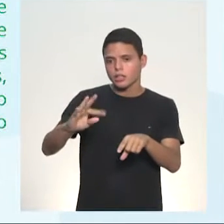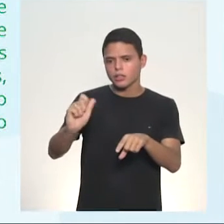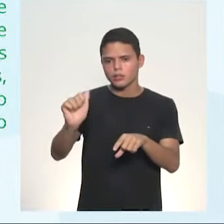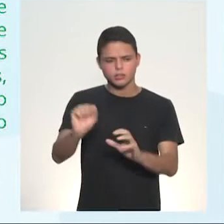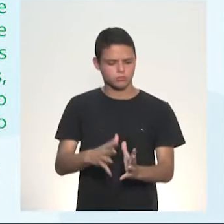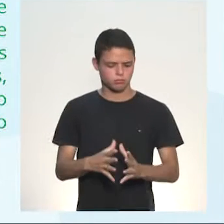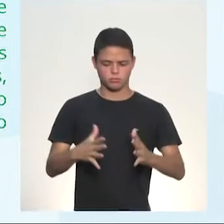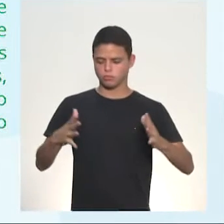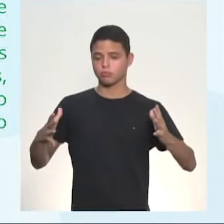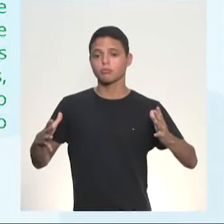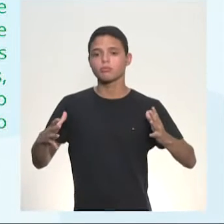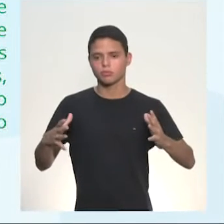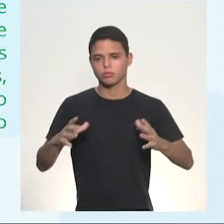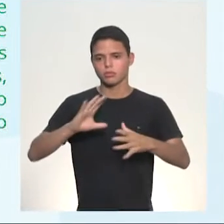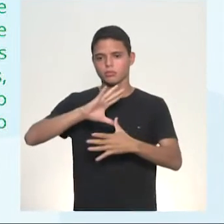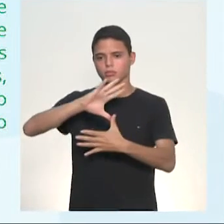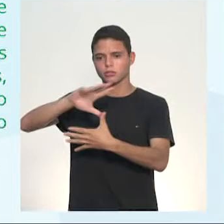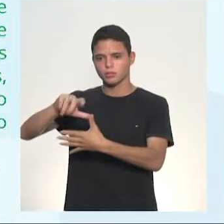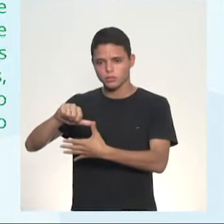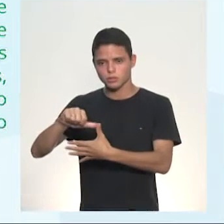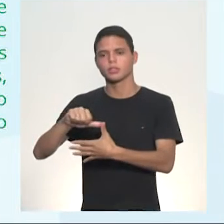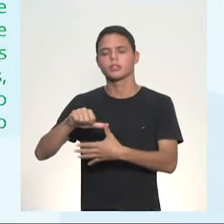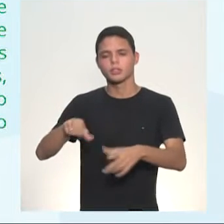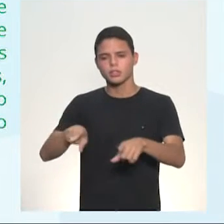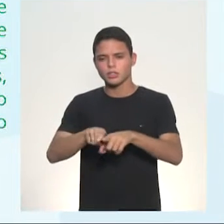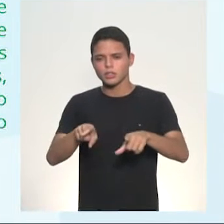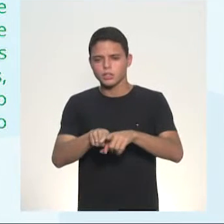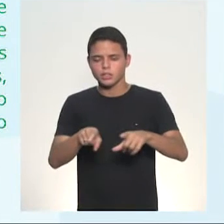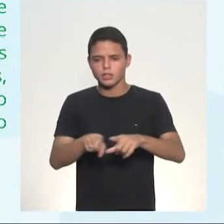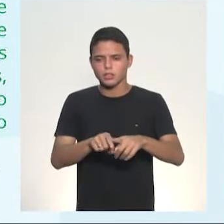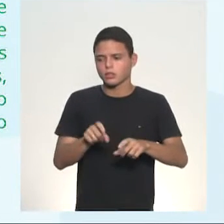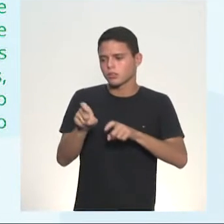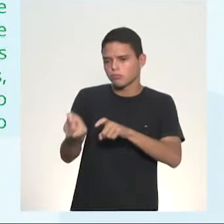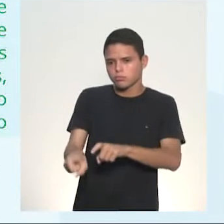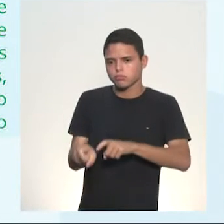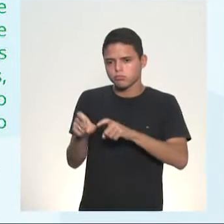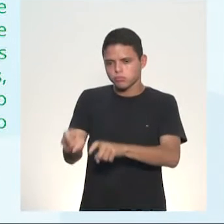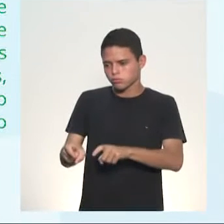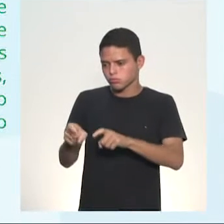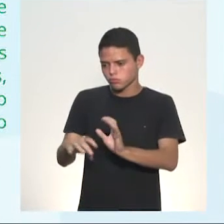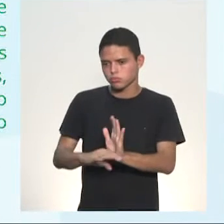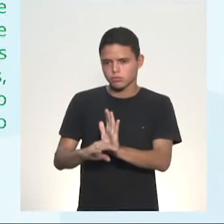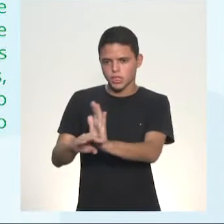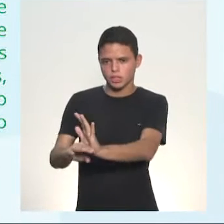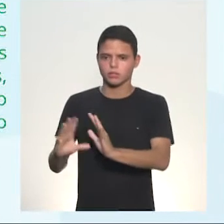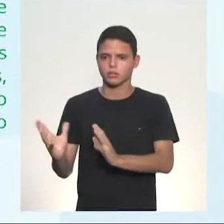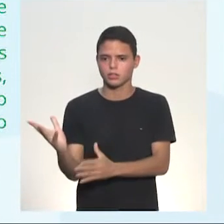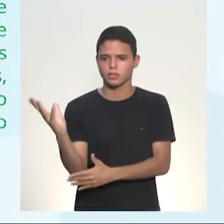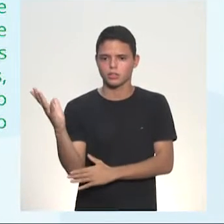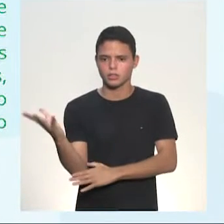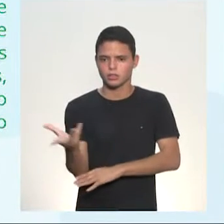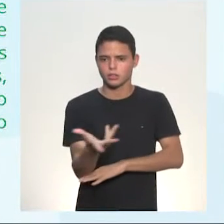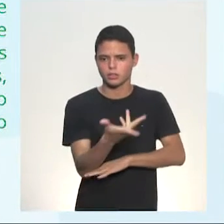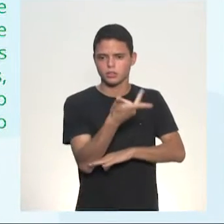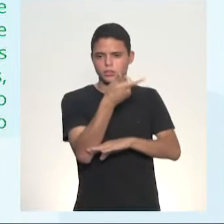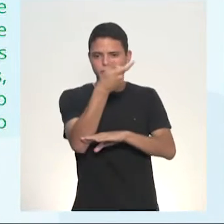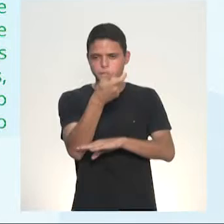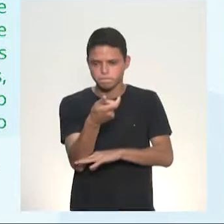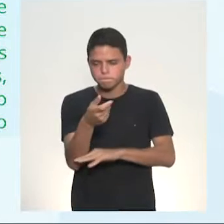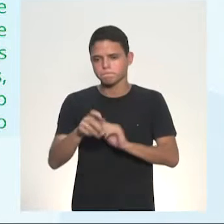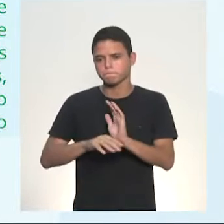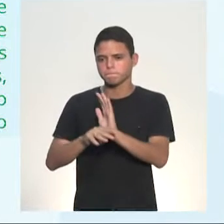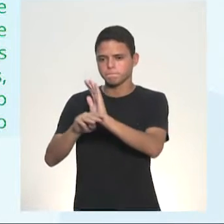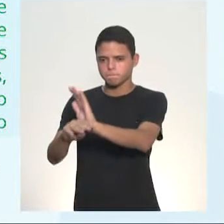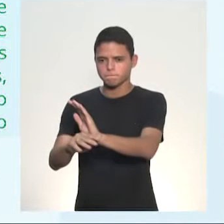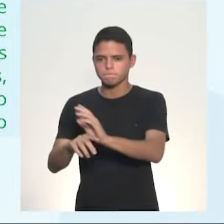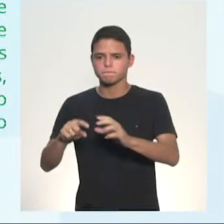informação que eu estava mandando, é considerada a jardineira de nossas florestas por ser uma excelente dispersora de sementes, contribuindo dessa forma para a formação e